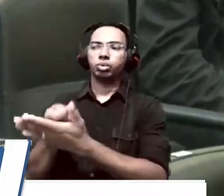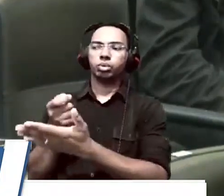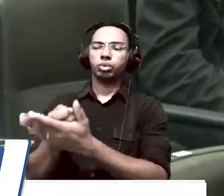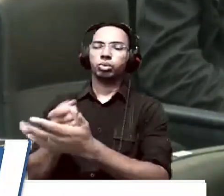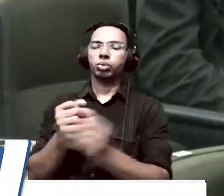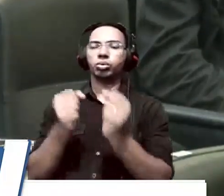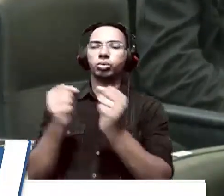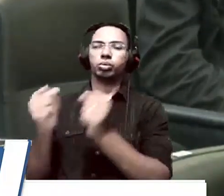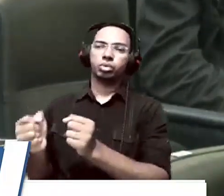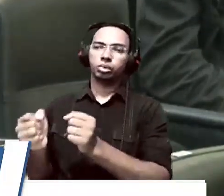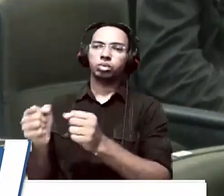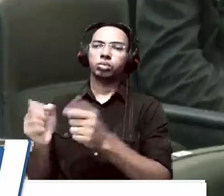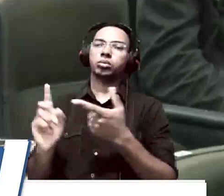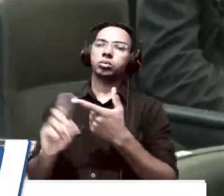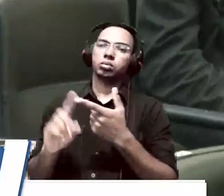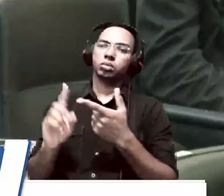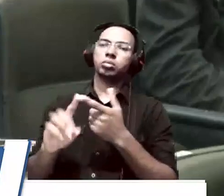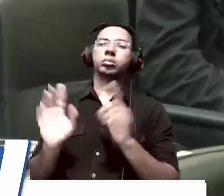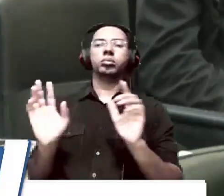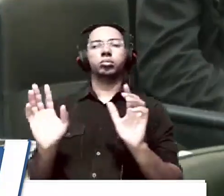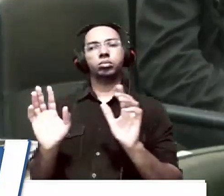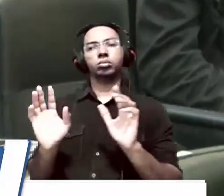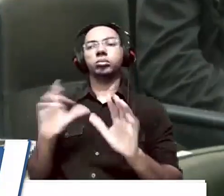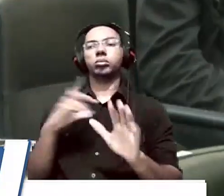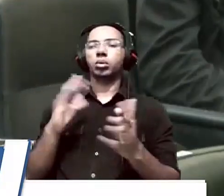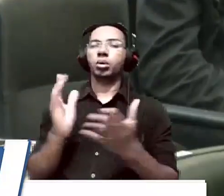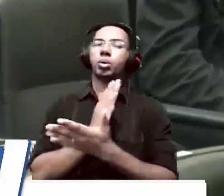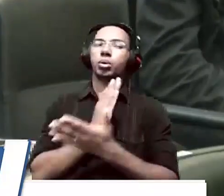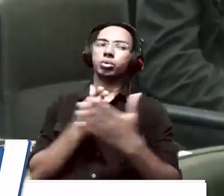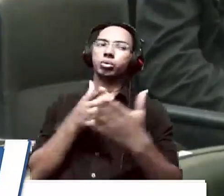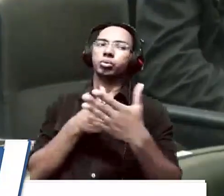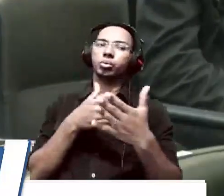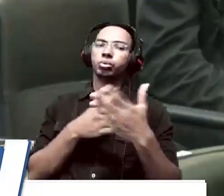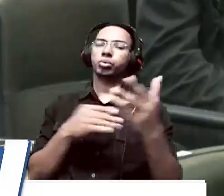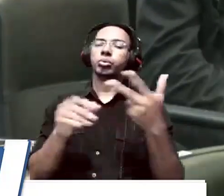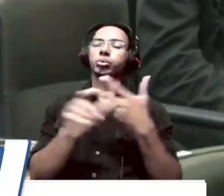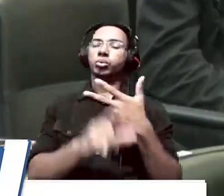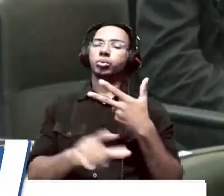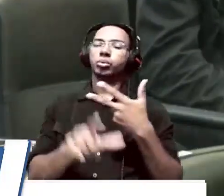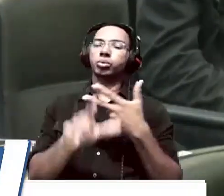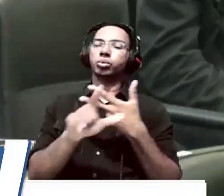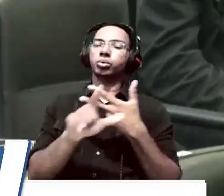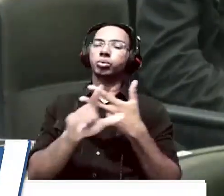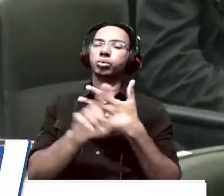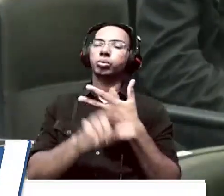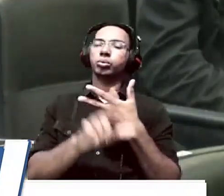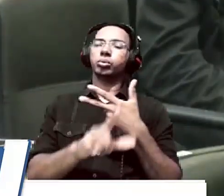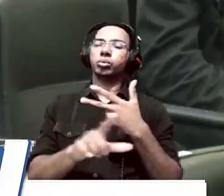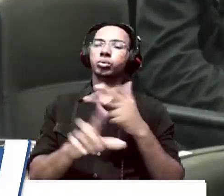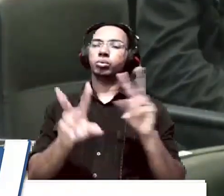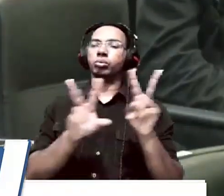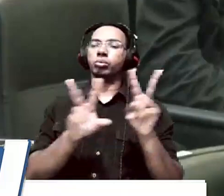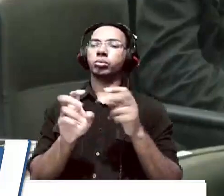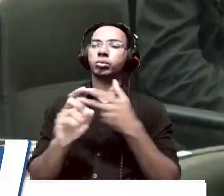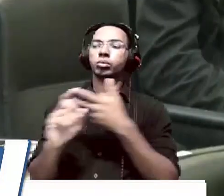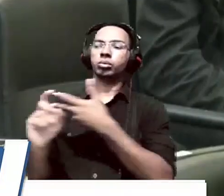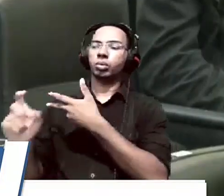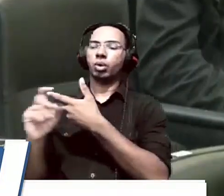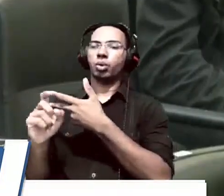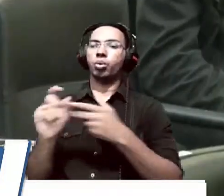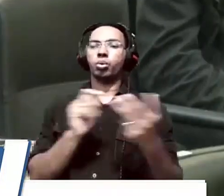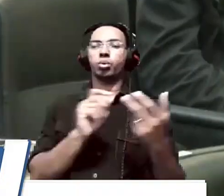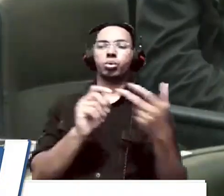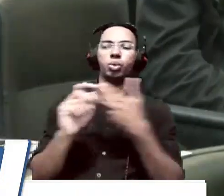e também nos dá restrição como Legislativo em relação ao Executivo. Aquilo que for obrigação do